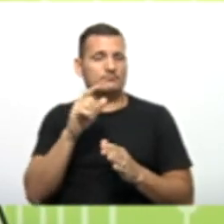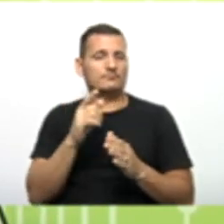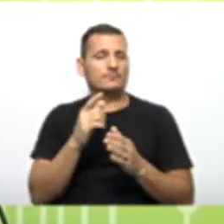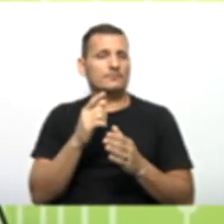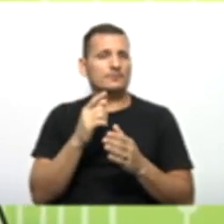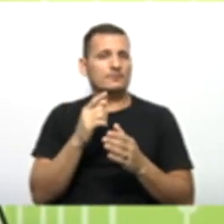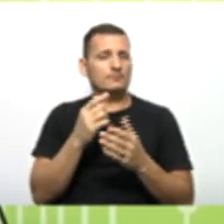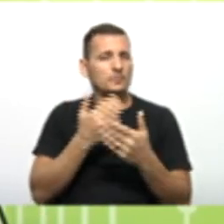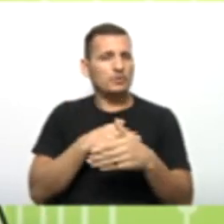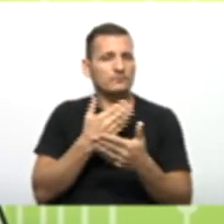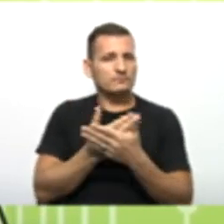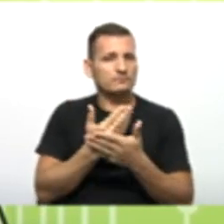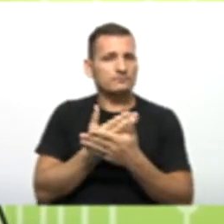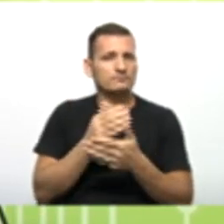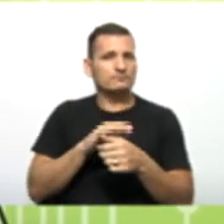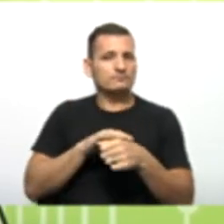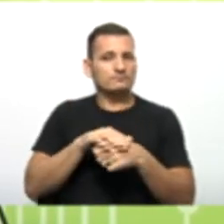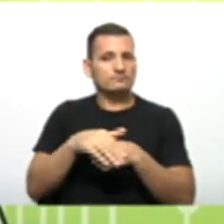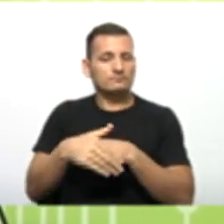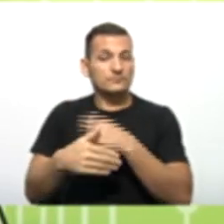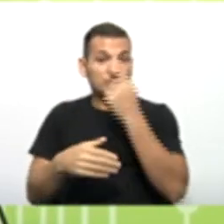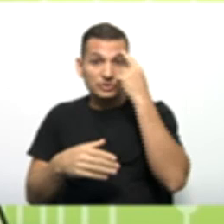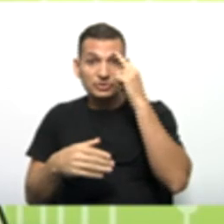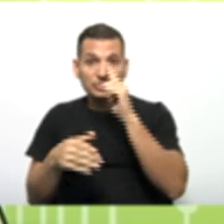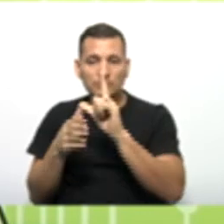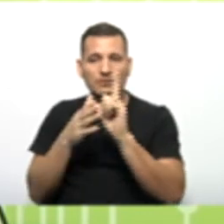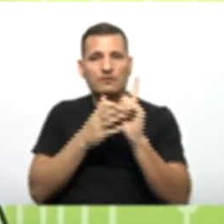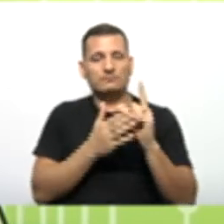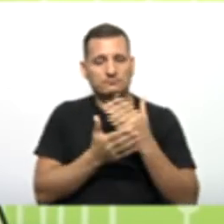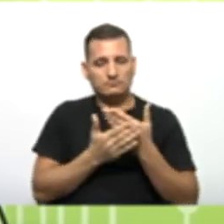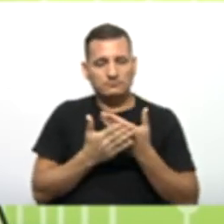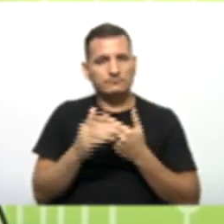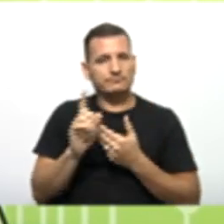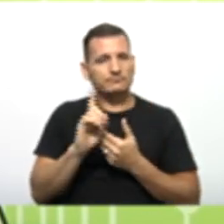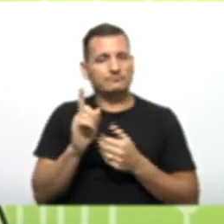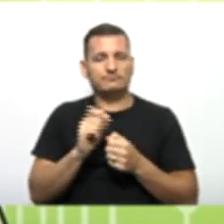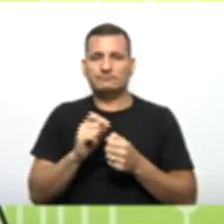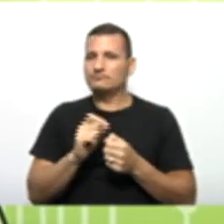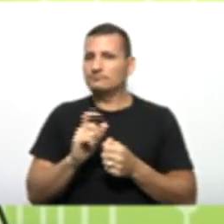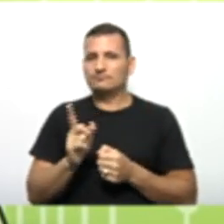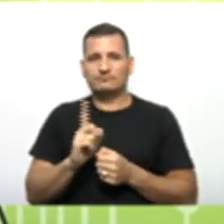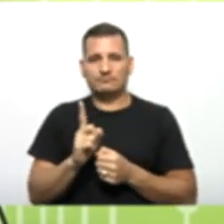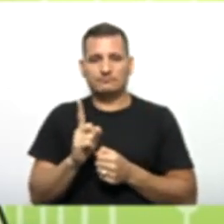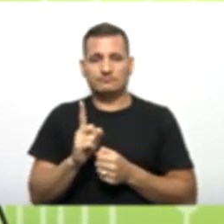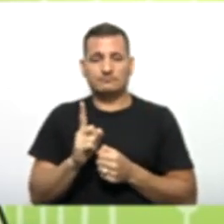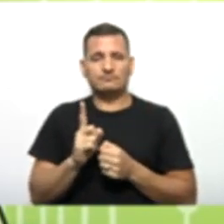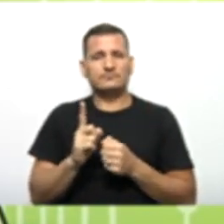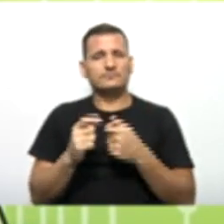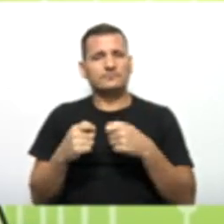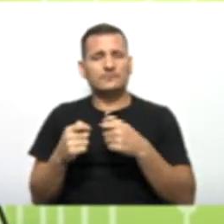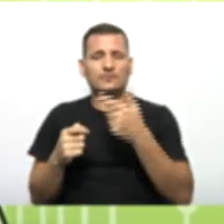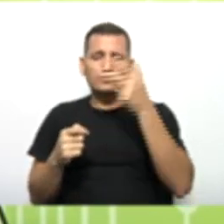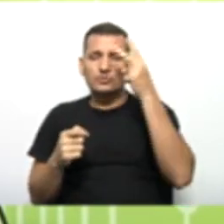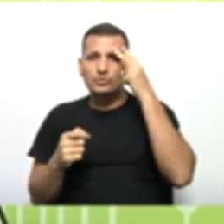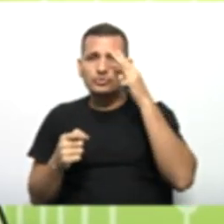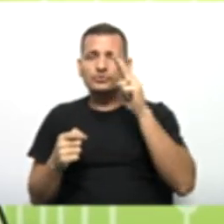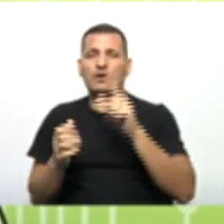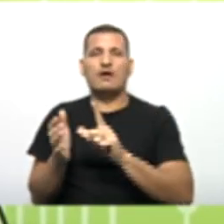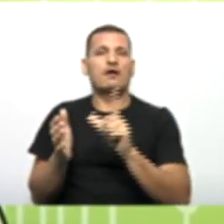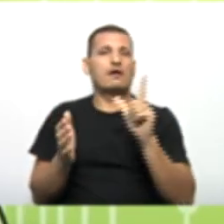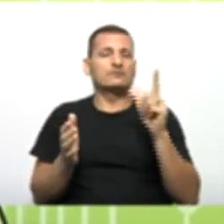à noite um dia antes da prova não faz senão gente tá de estudo e se uns dois dias